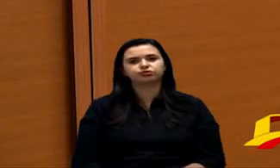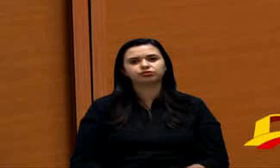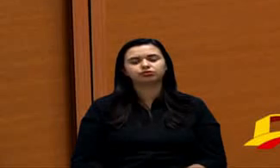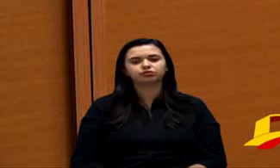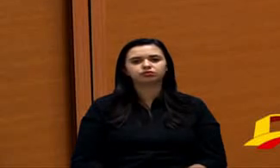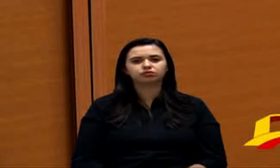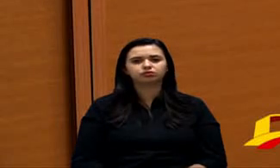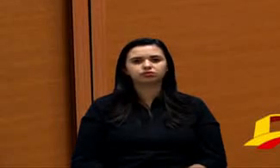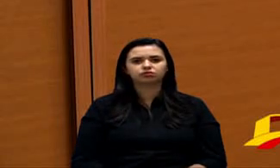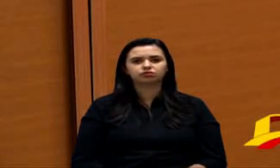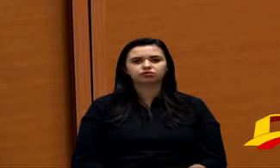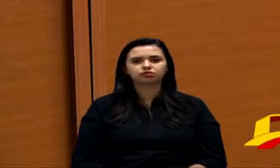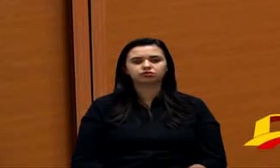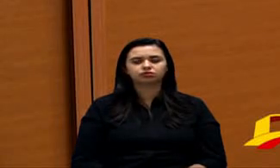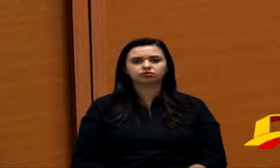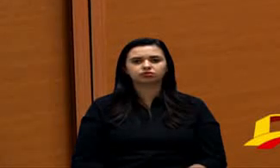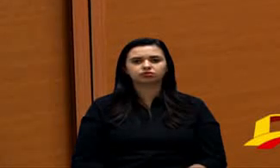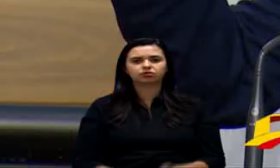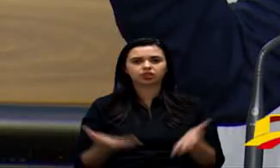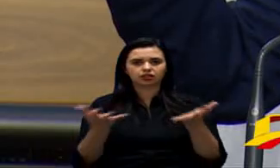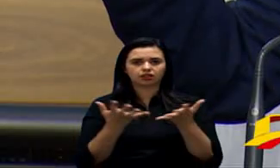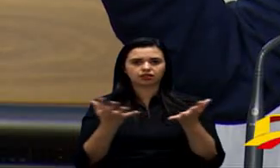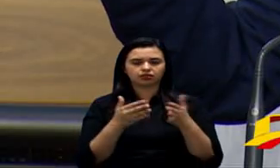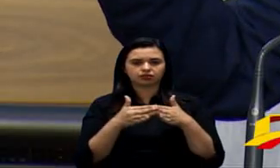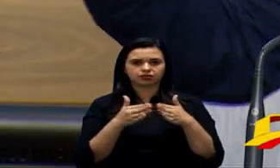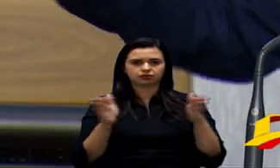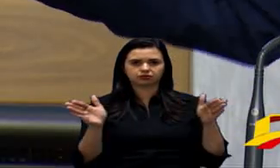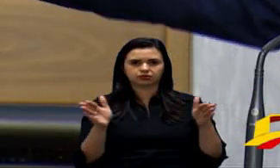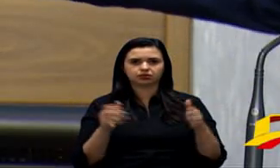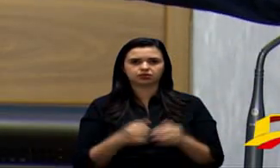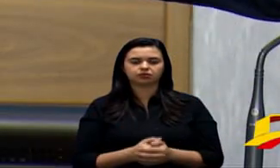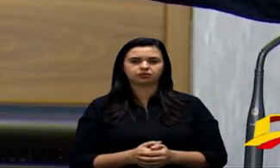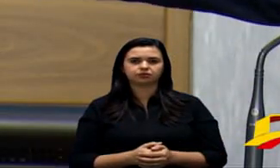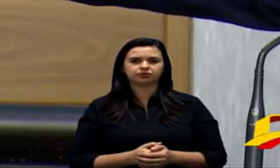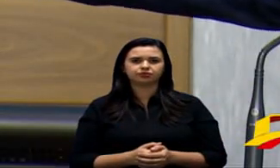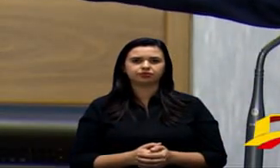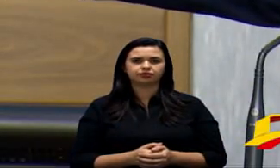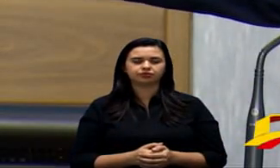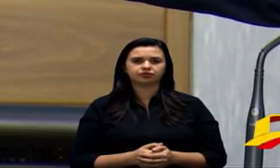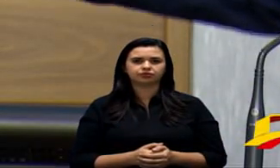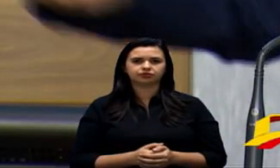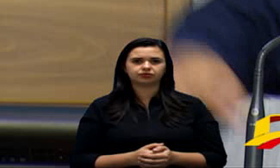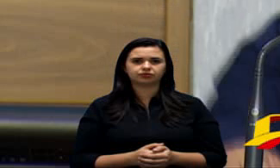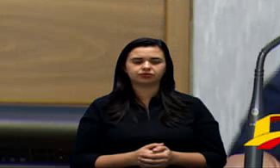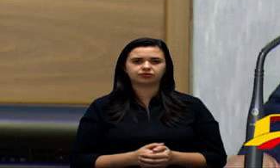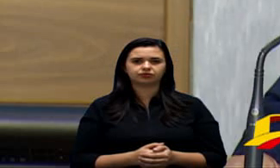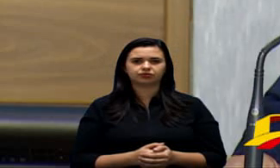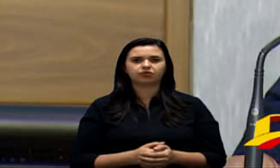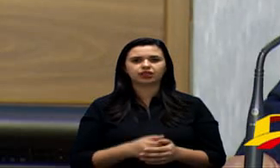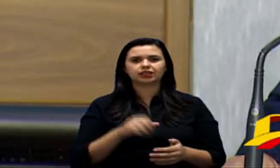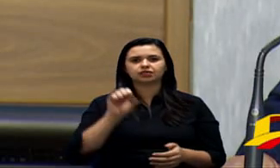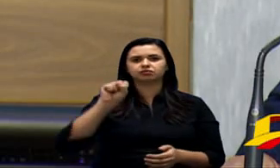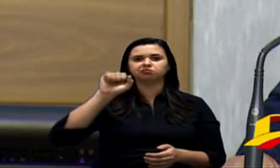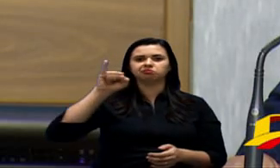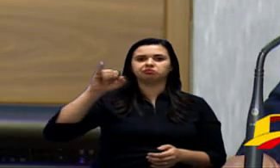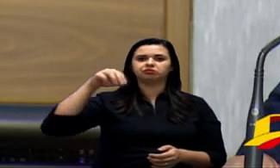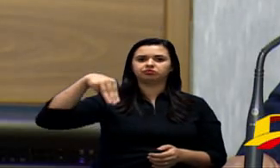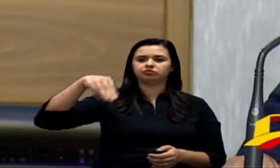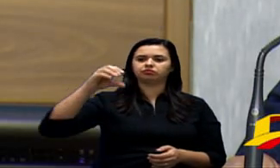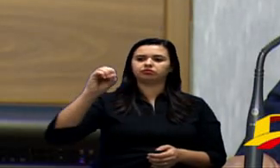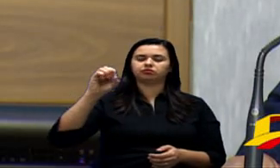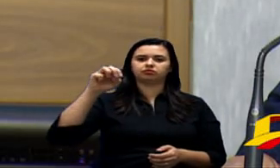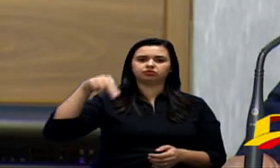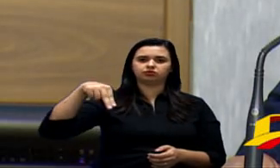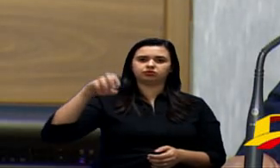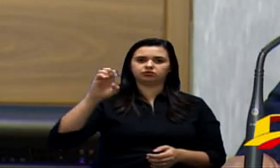Anderson, tá vendo? Nós vamos abrir agora aqui. O Simone, do Santuário, vai falar sobre o que